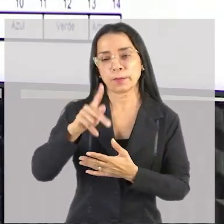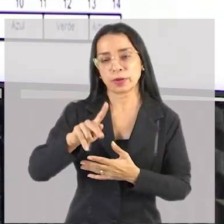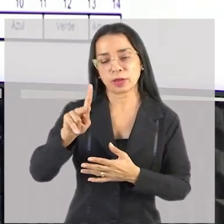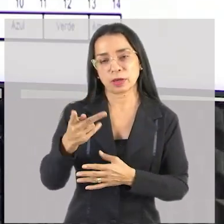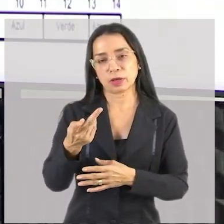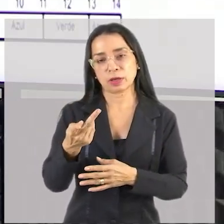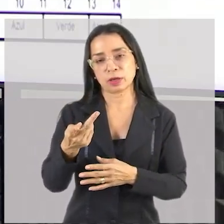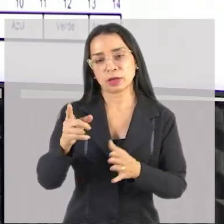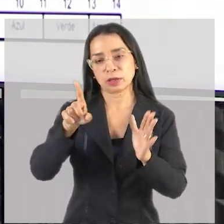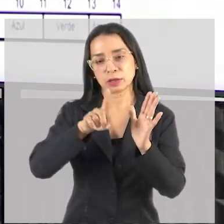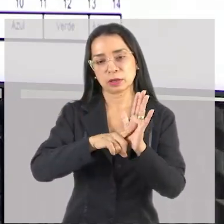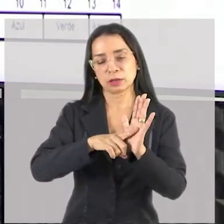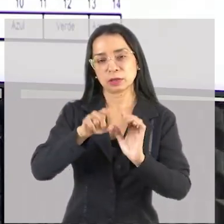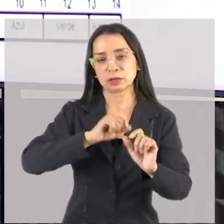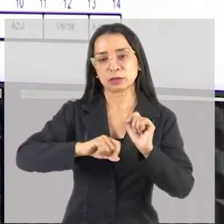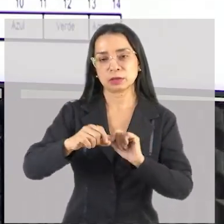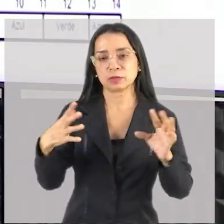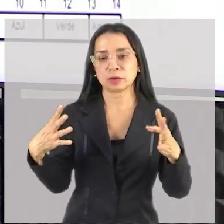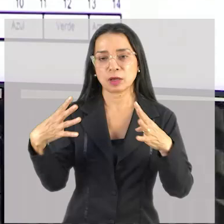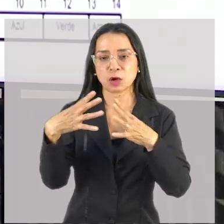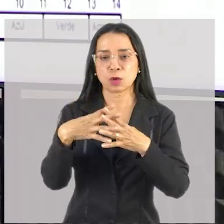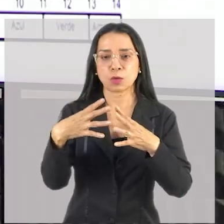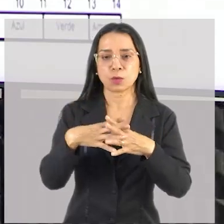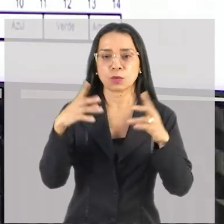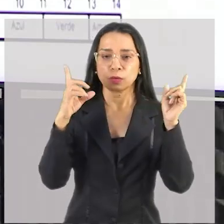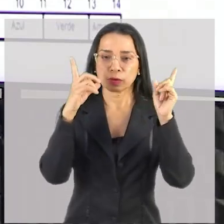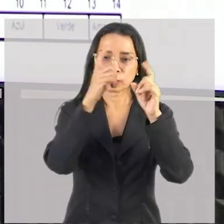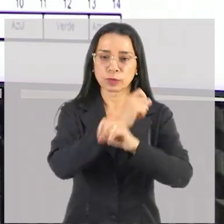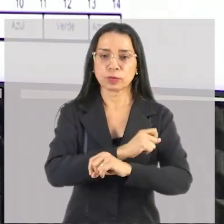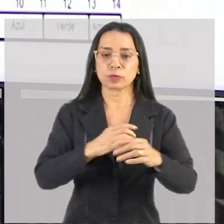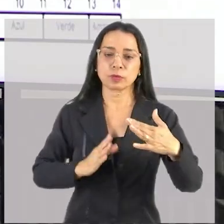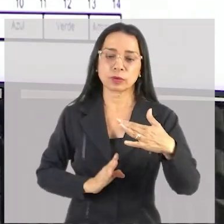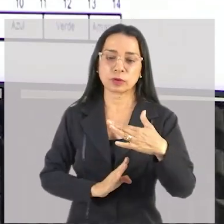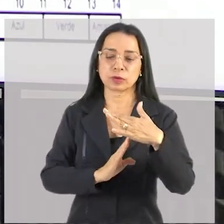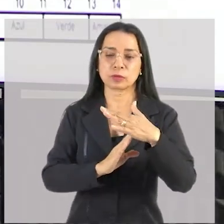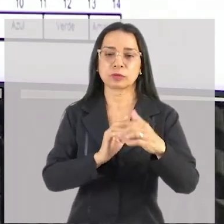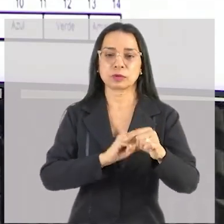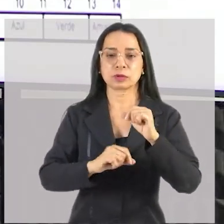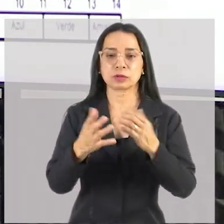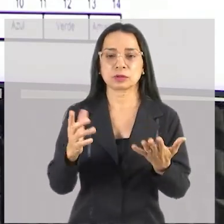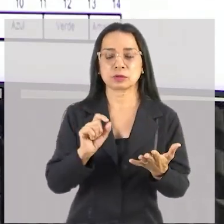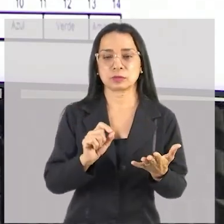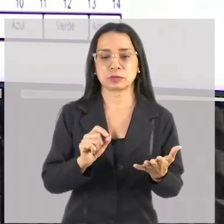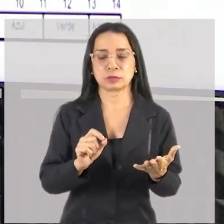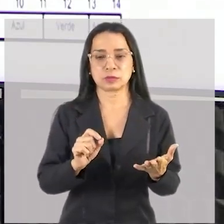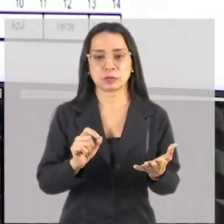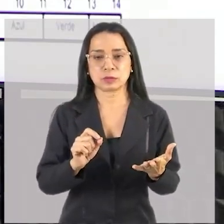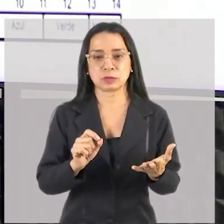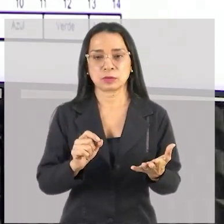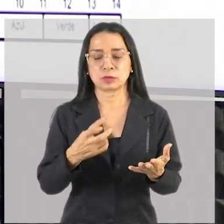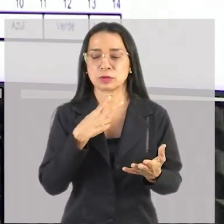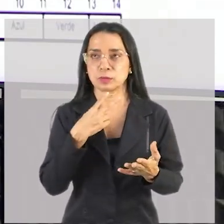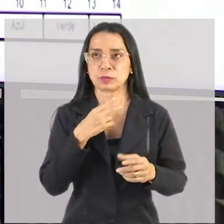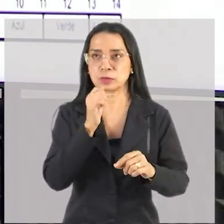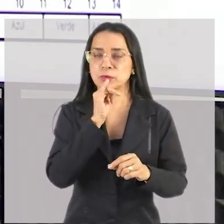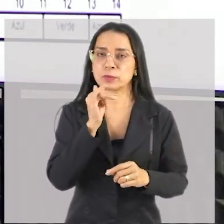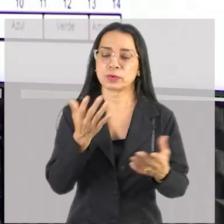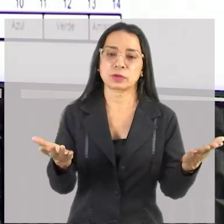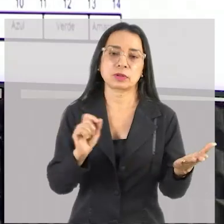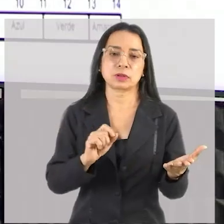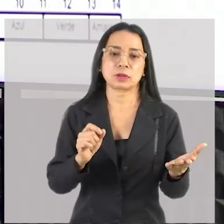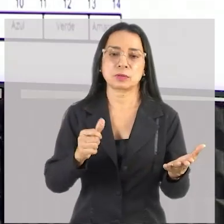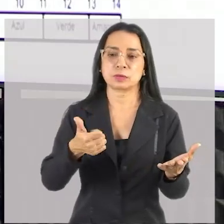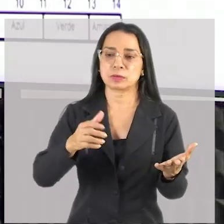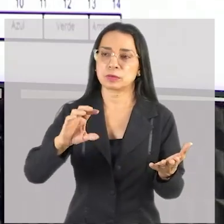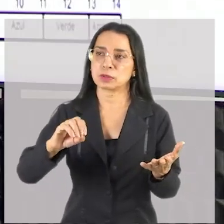cada vez mais complicado pela limitação da solubilidade. Tu não pode imaginar que se tu pegar 10 quilos